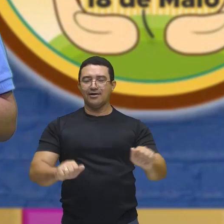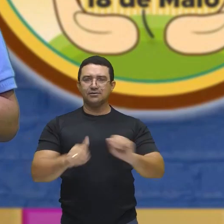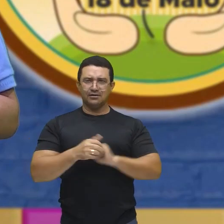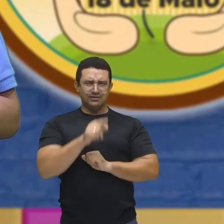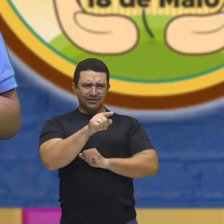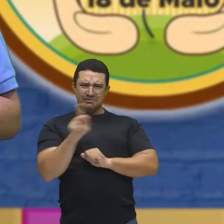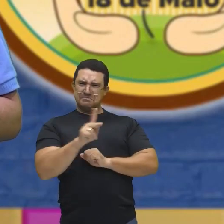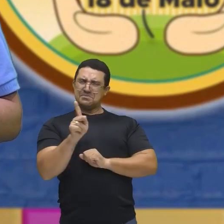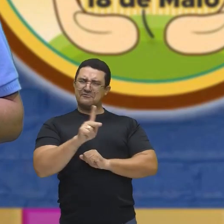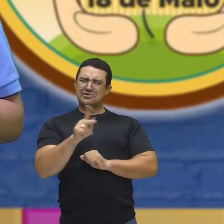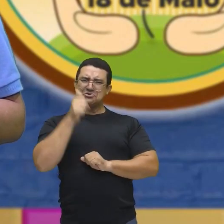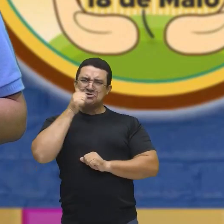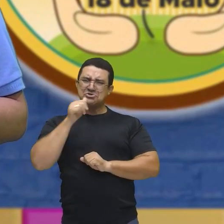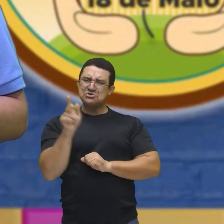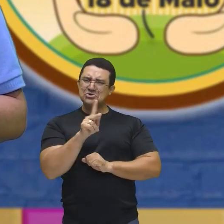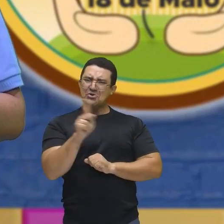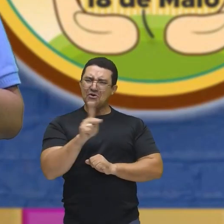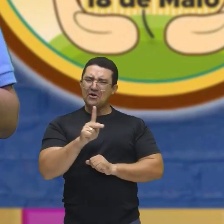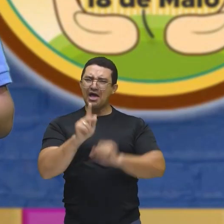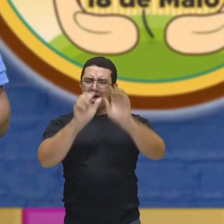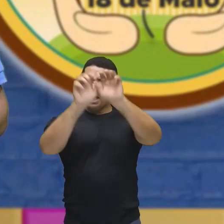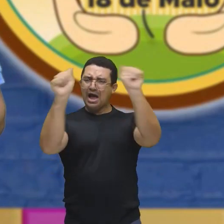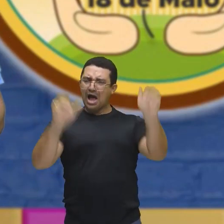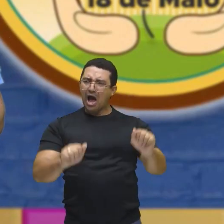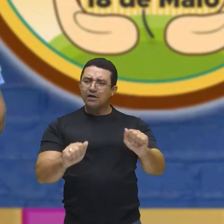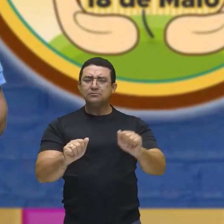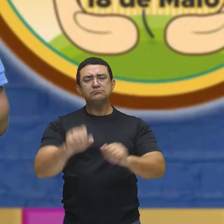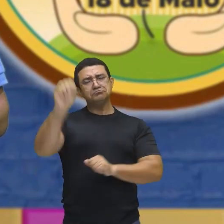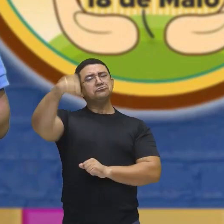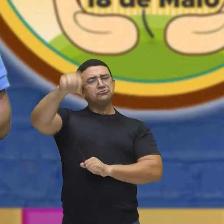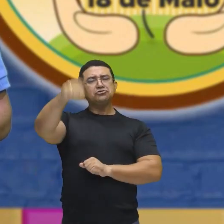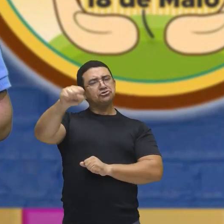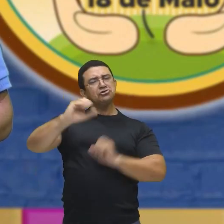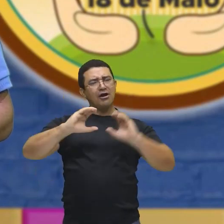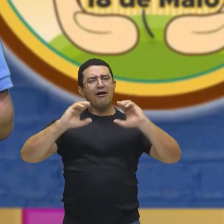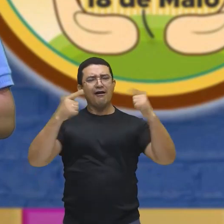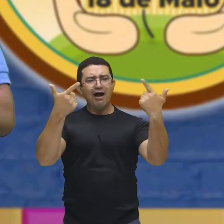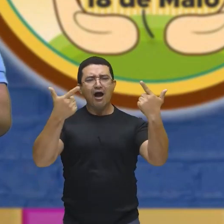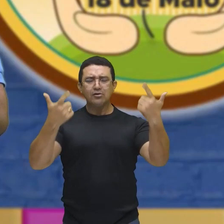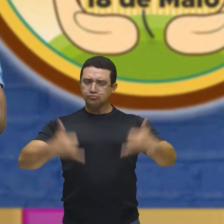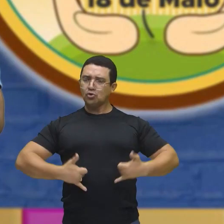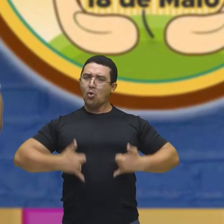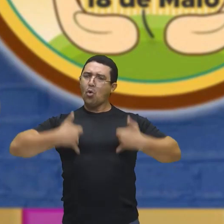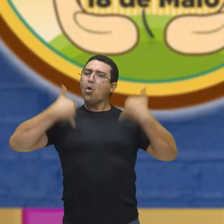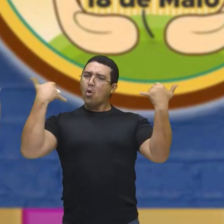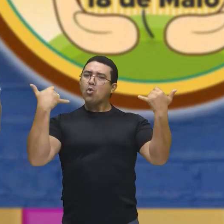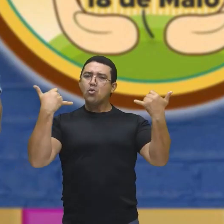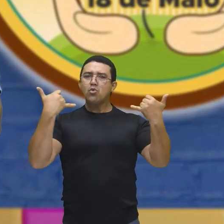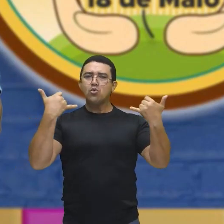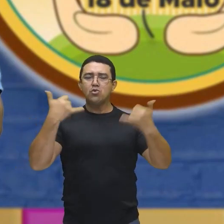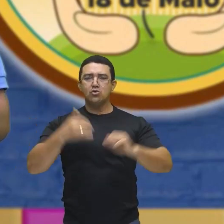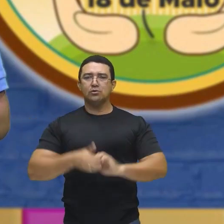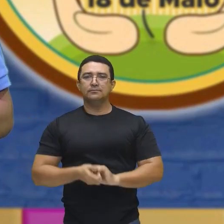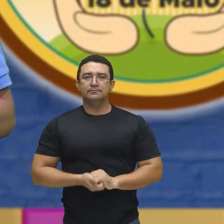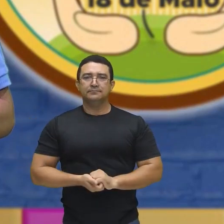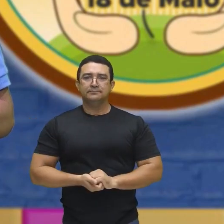arte? Sim, professora de arte. E eu tenho orgulho de falar com meus alunos, vou contar aqui um breve